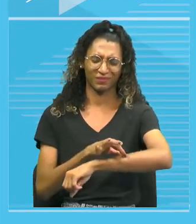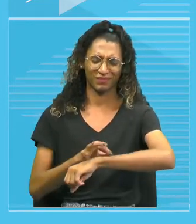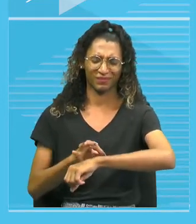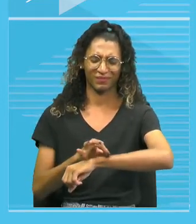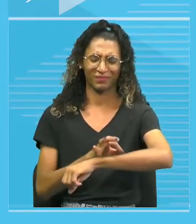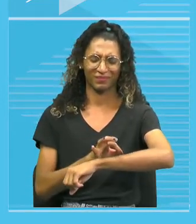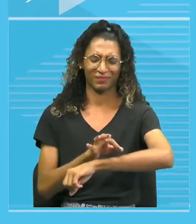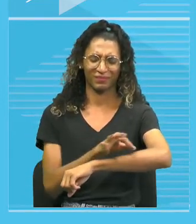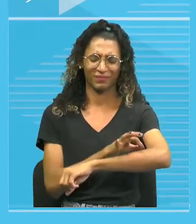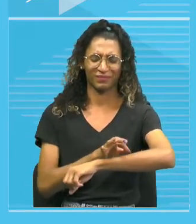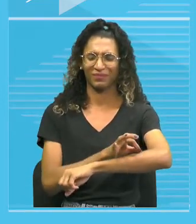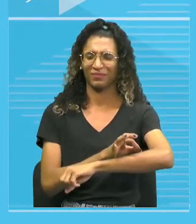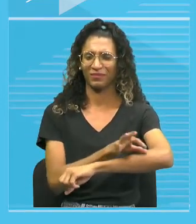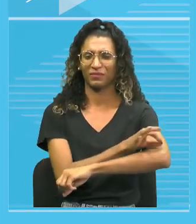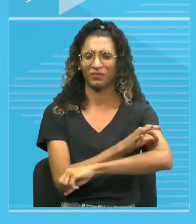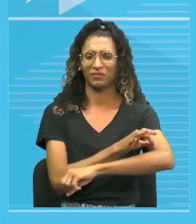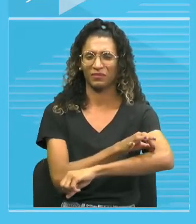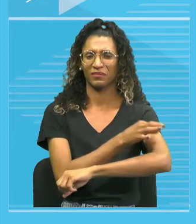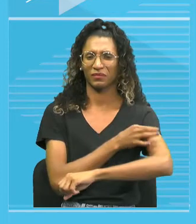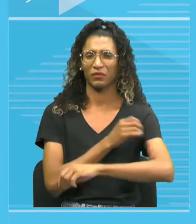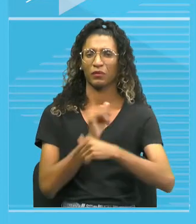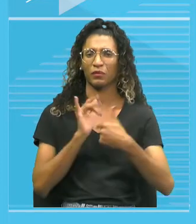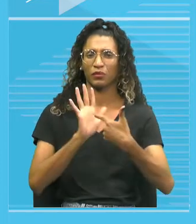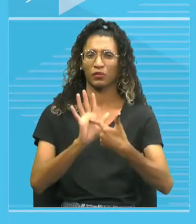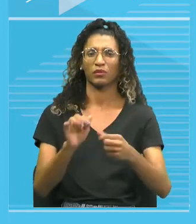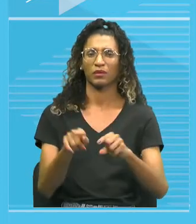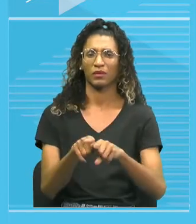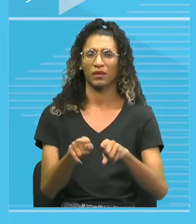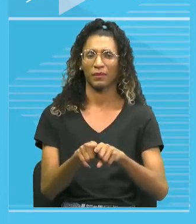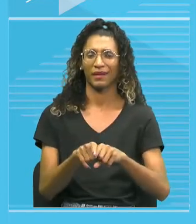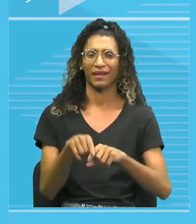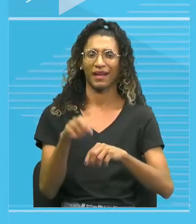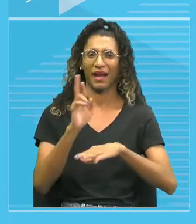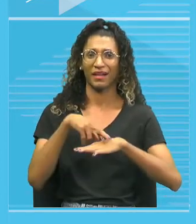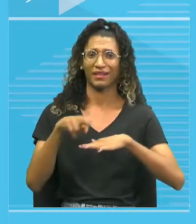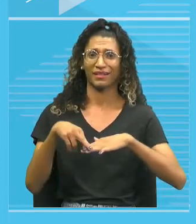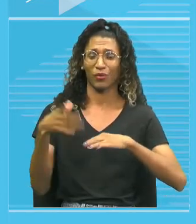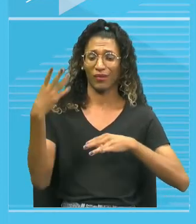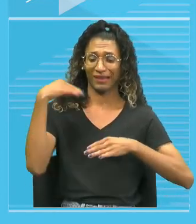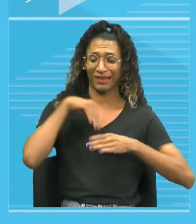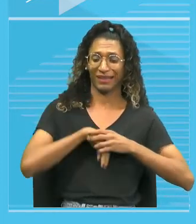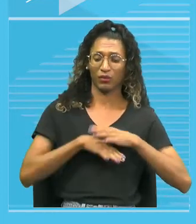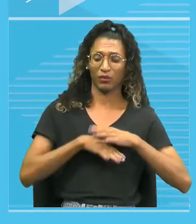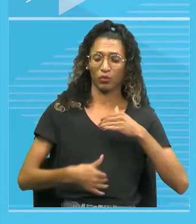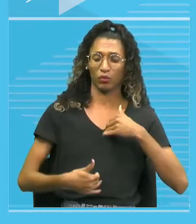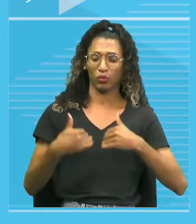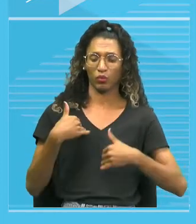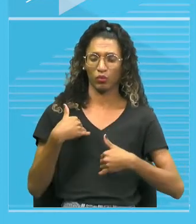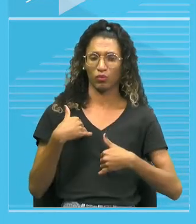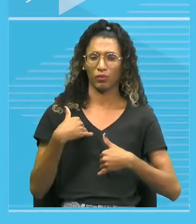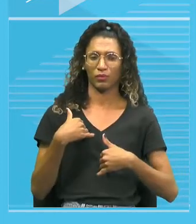mostrou os efeitos da radiação no organismo. Cara, isso foi assim lindo,